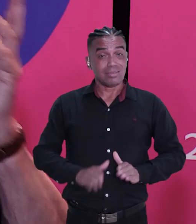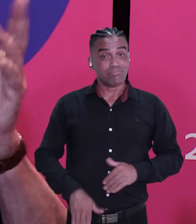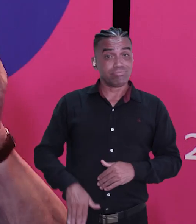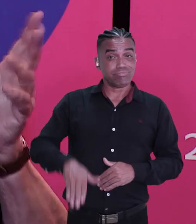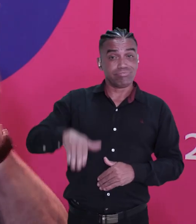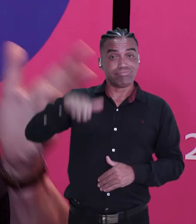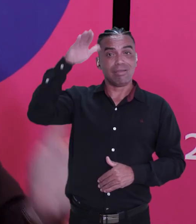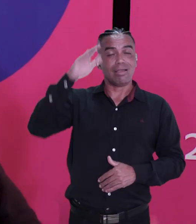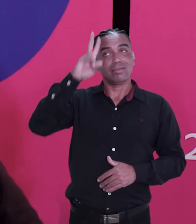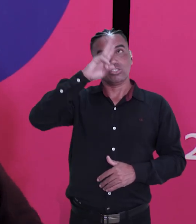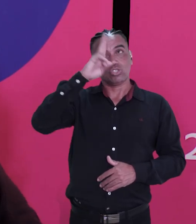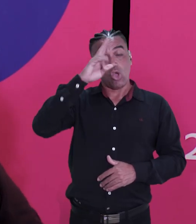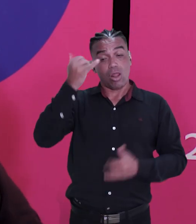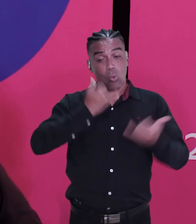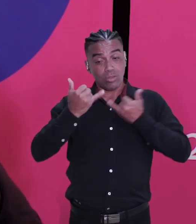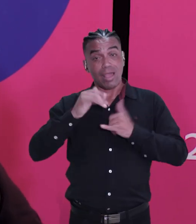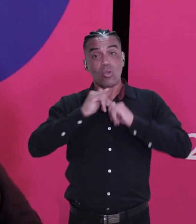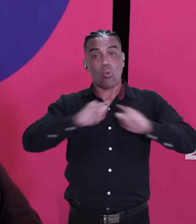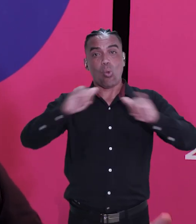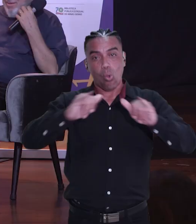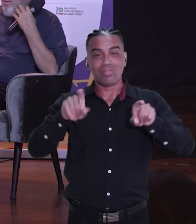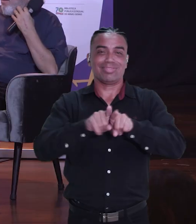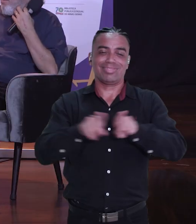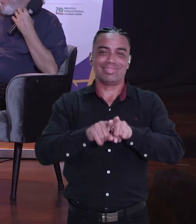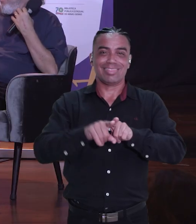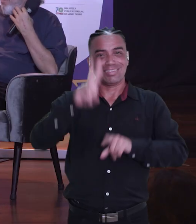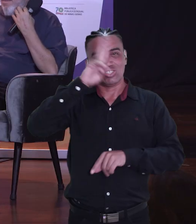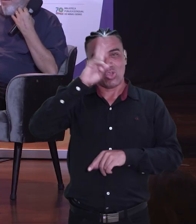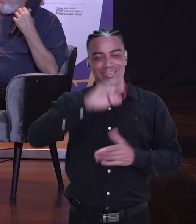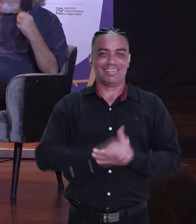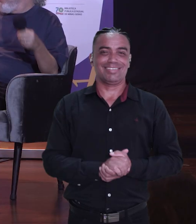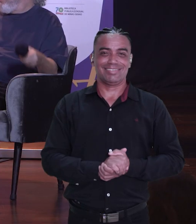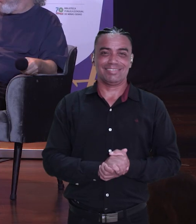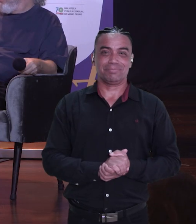ouvir histórias e depois contar, né, de outra maneira. Então,